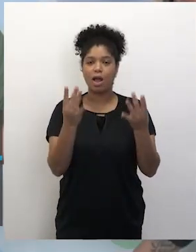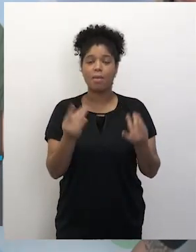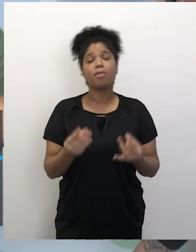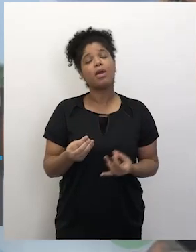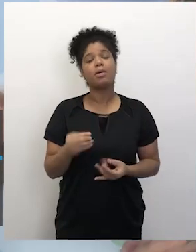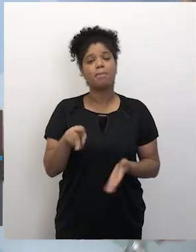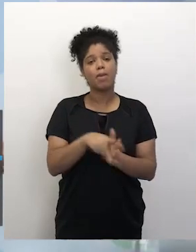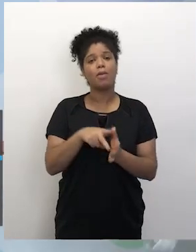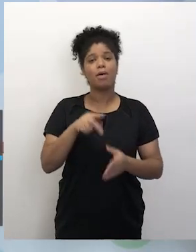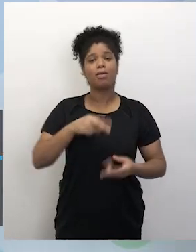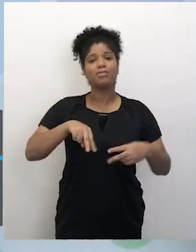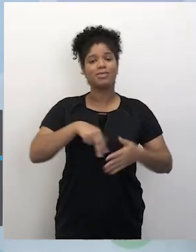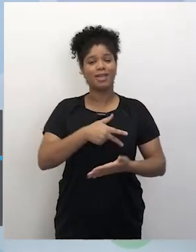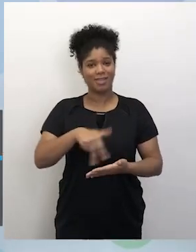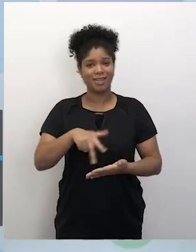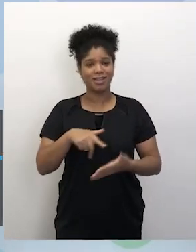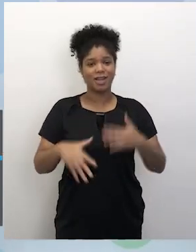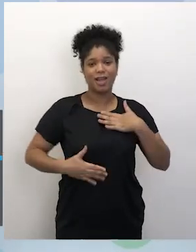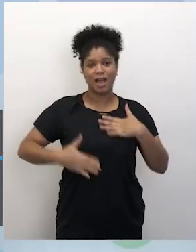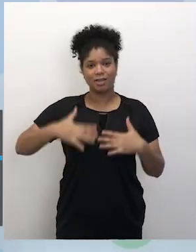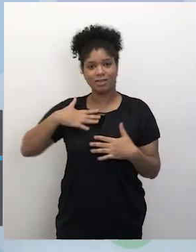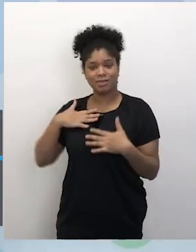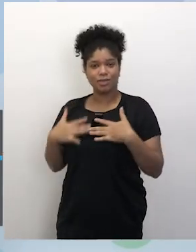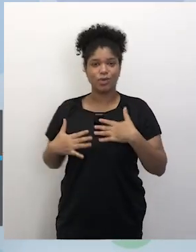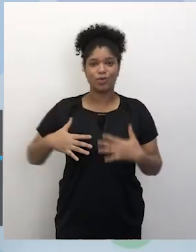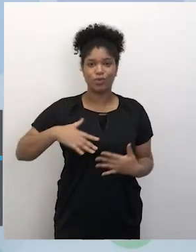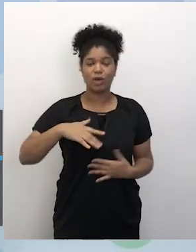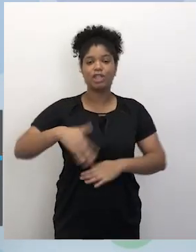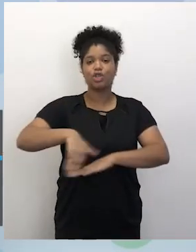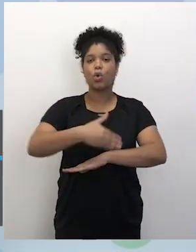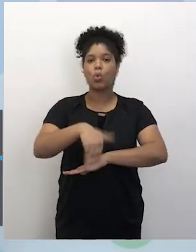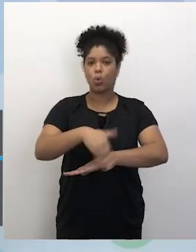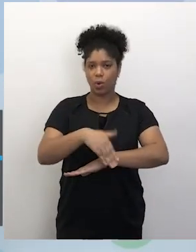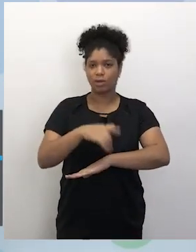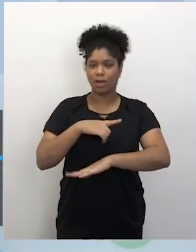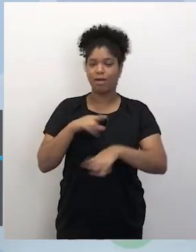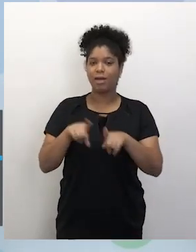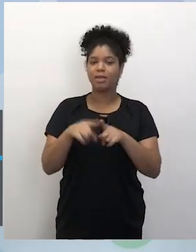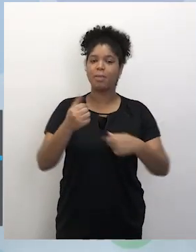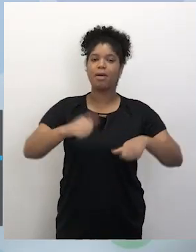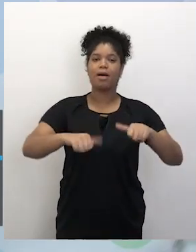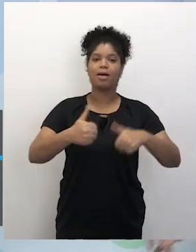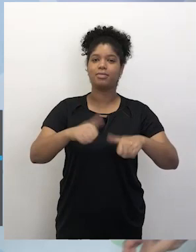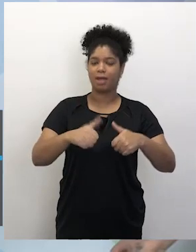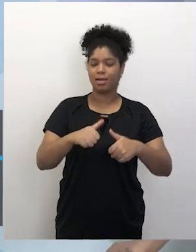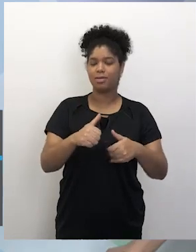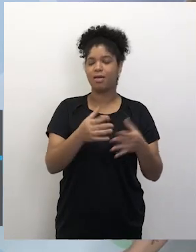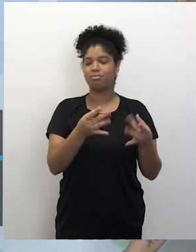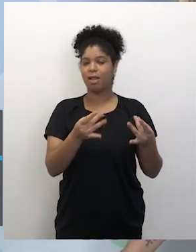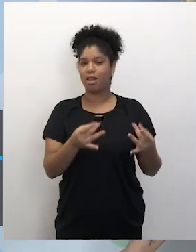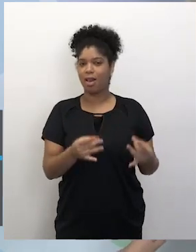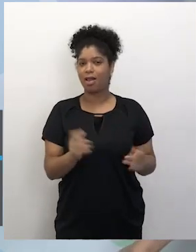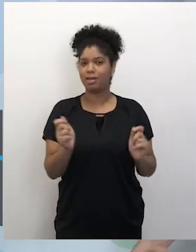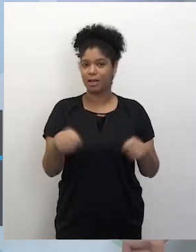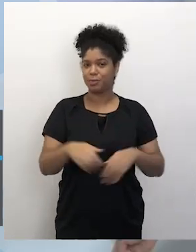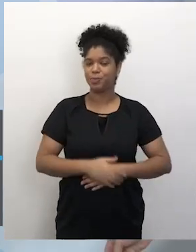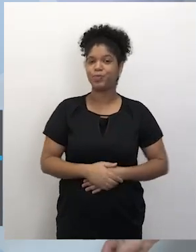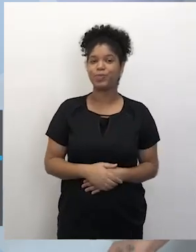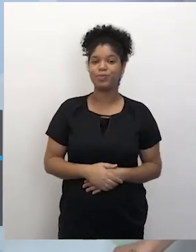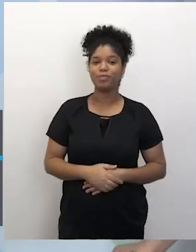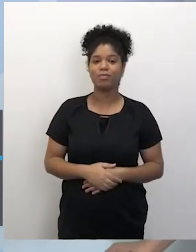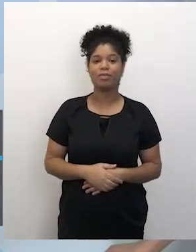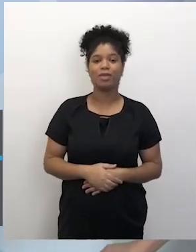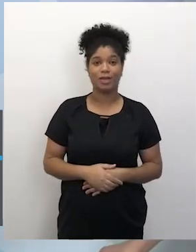constitutivos em movimentos, né, das danças urbanas e analisá-los nas mesmas. Então, assim, nós vamos passar